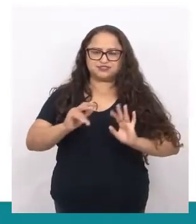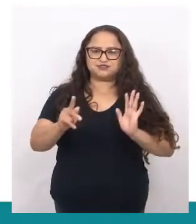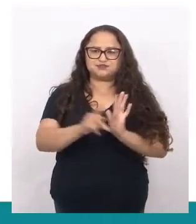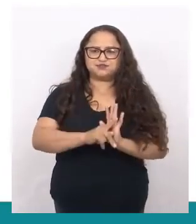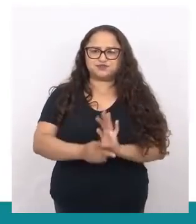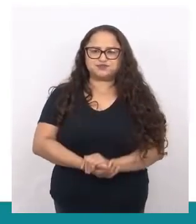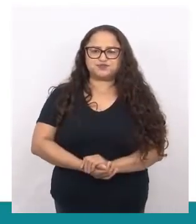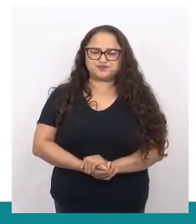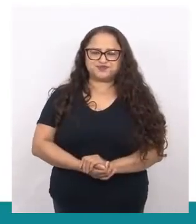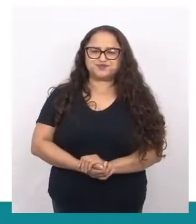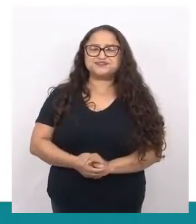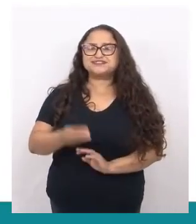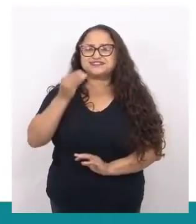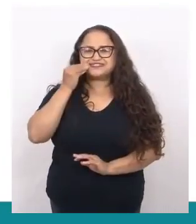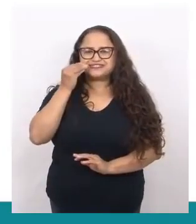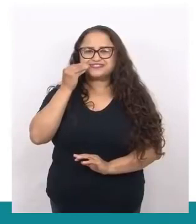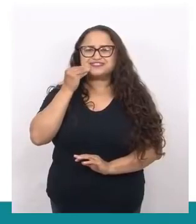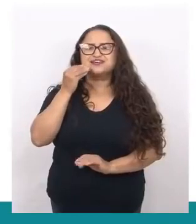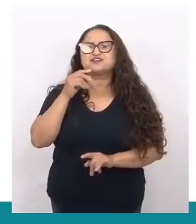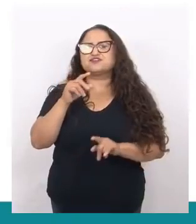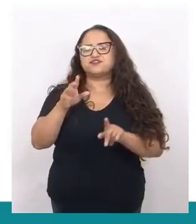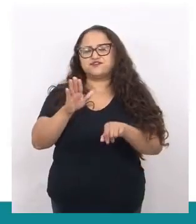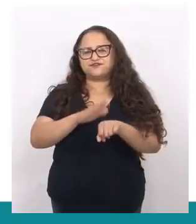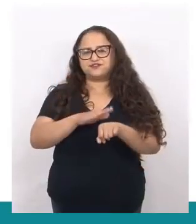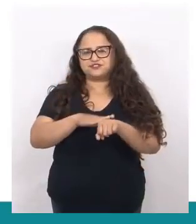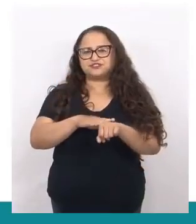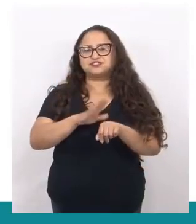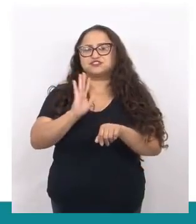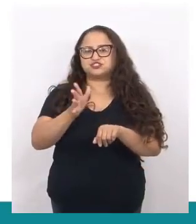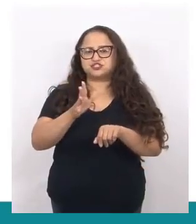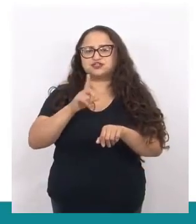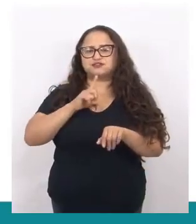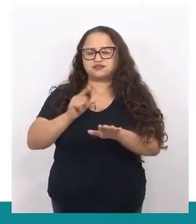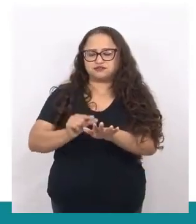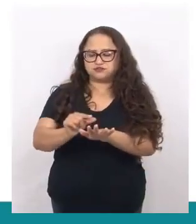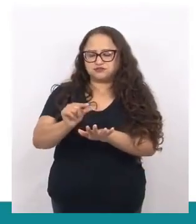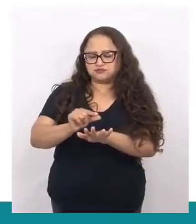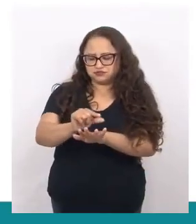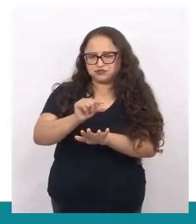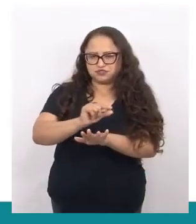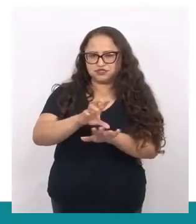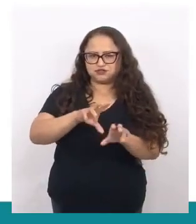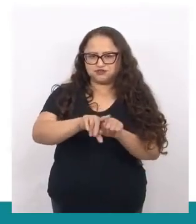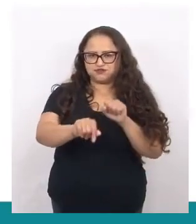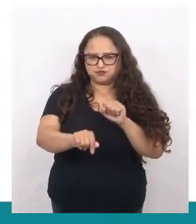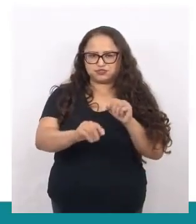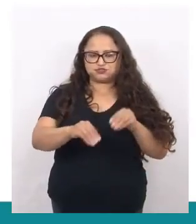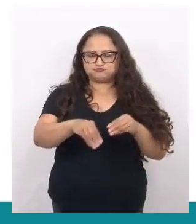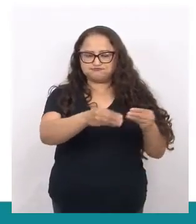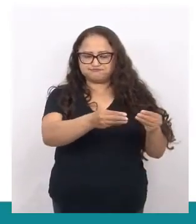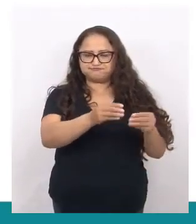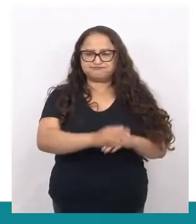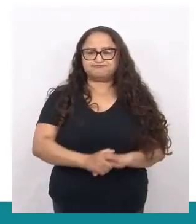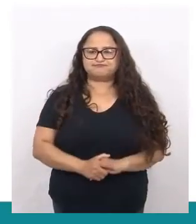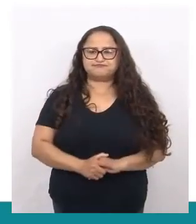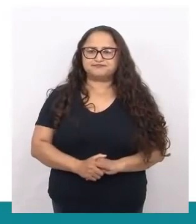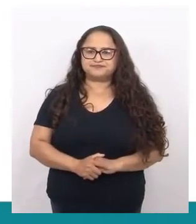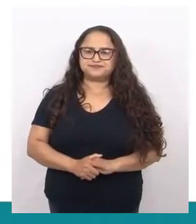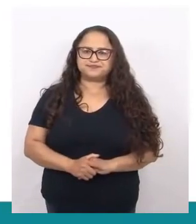que optaram, aliás, que tiveram aulas dos itinerários formativos atribuídas,